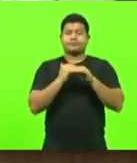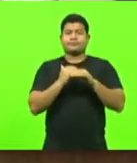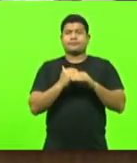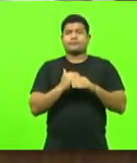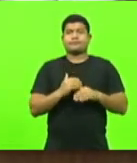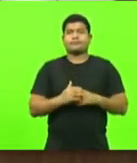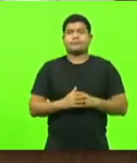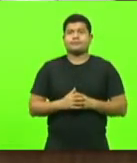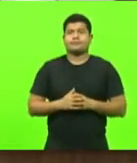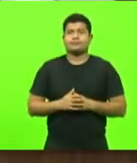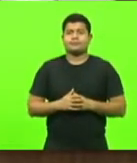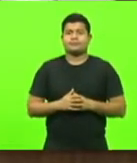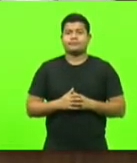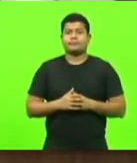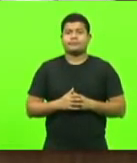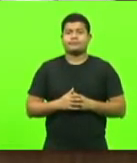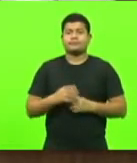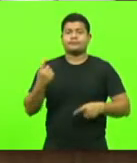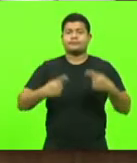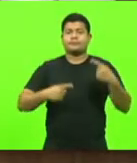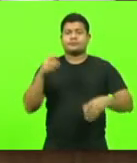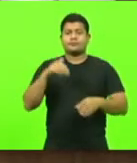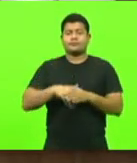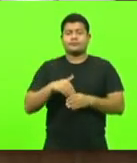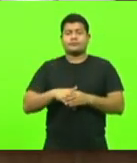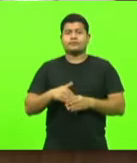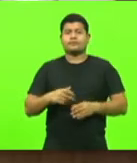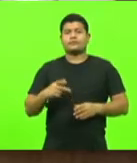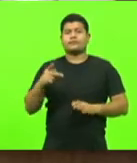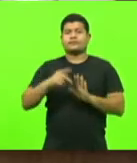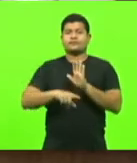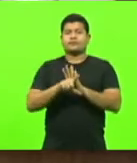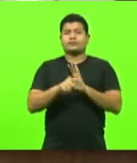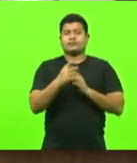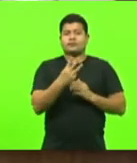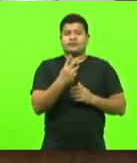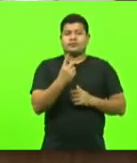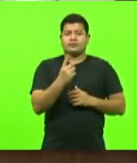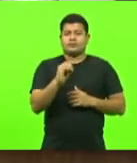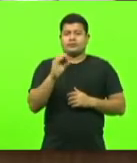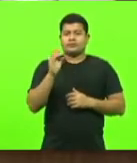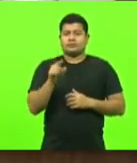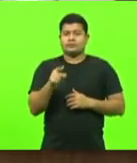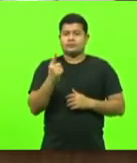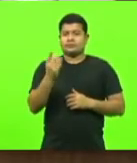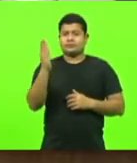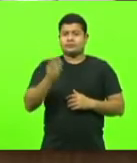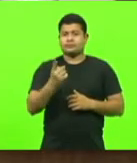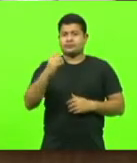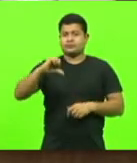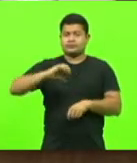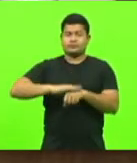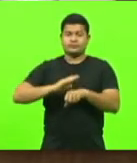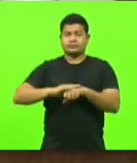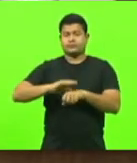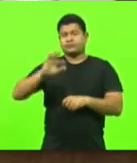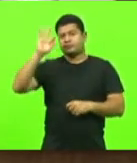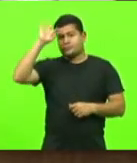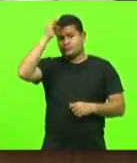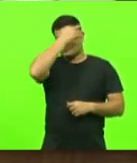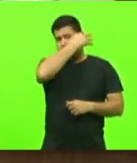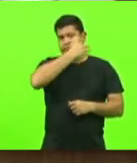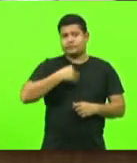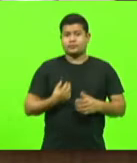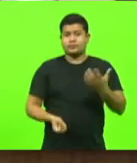unanimidade. Discussão e votação em turno único do projeto de lei 310.1/2019, autor deputado Fabiano da Luz, institui a